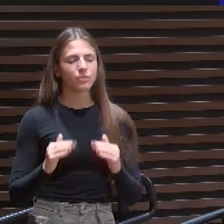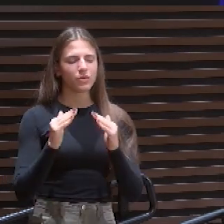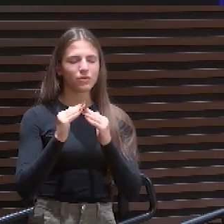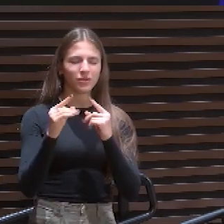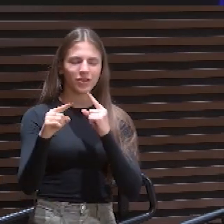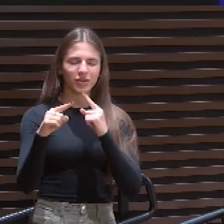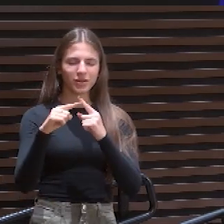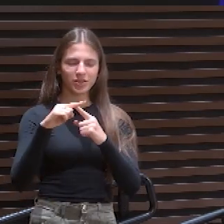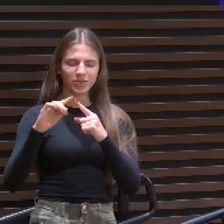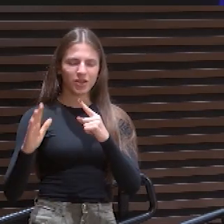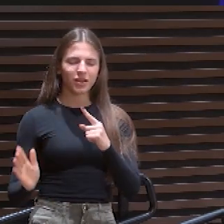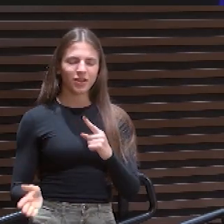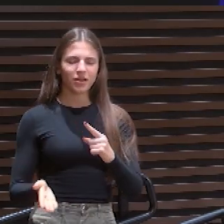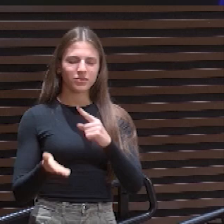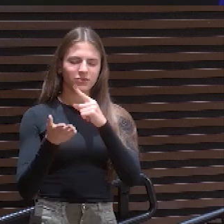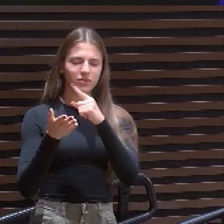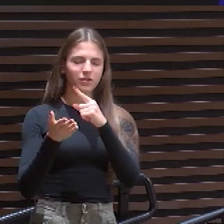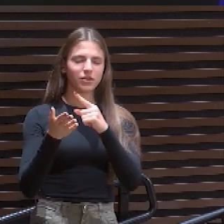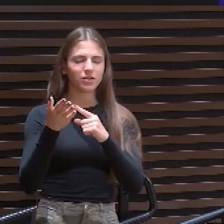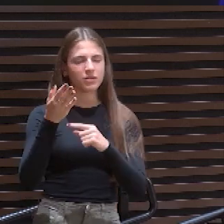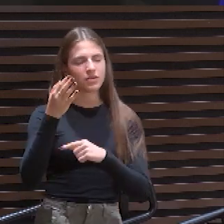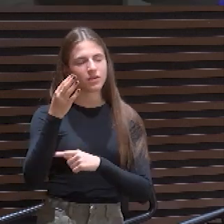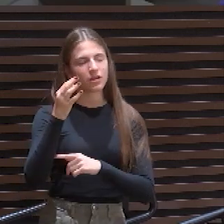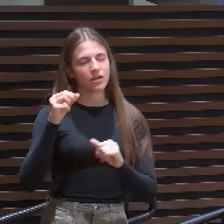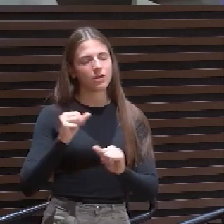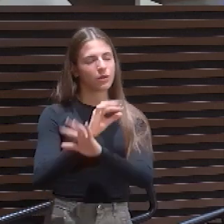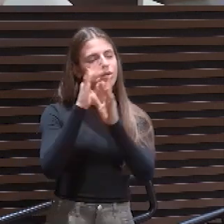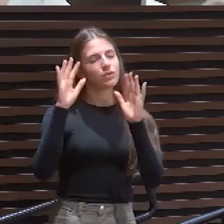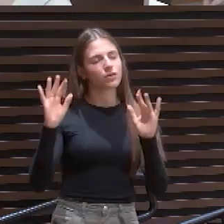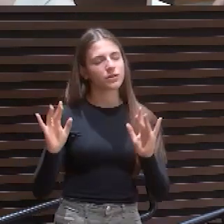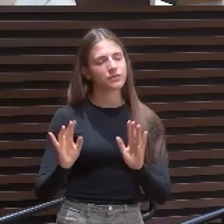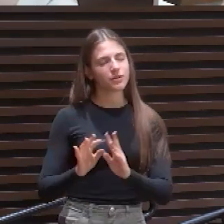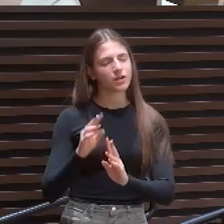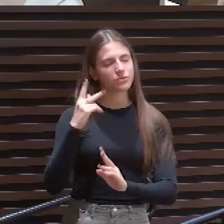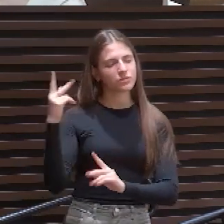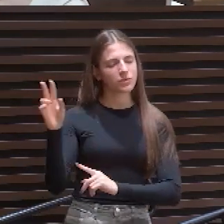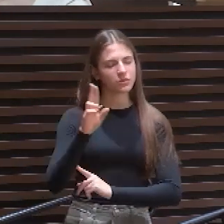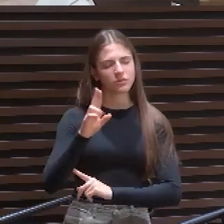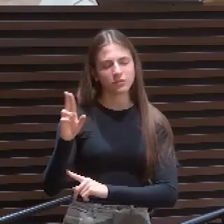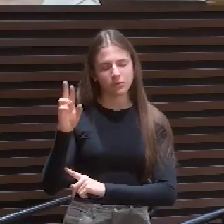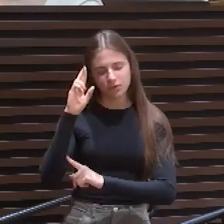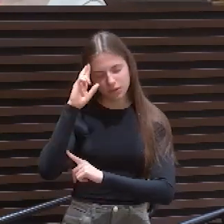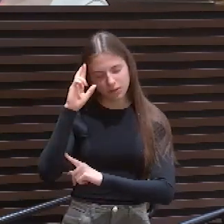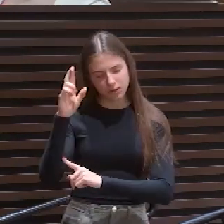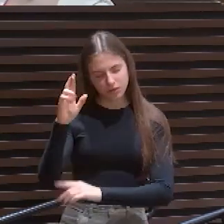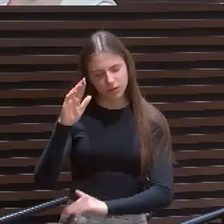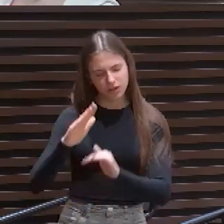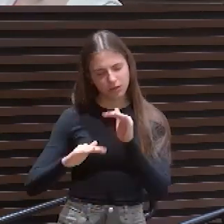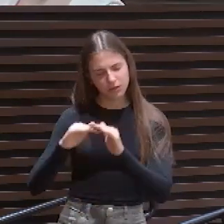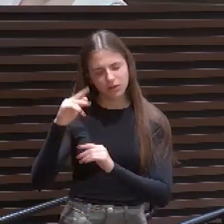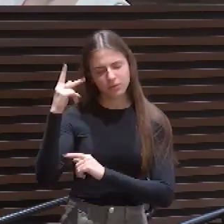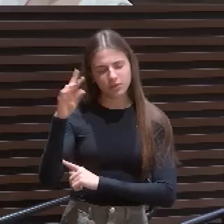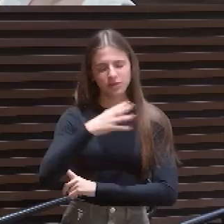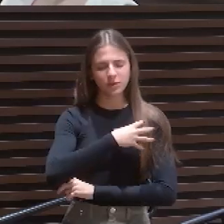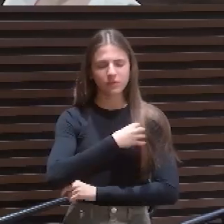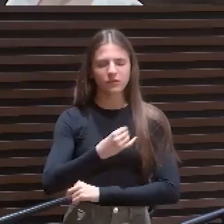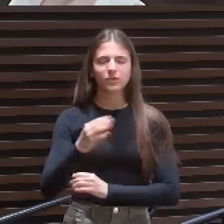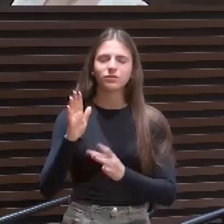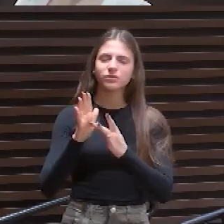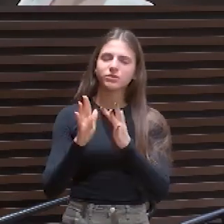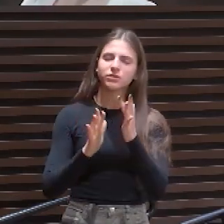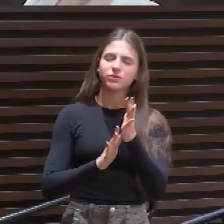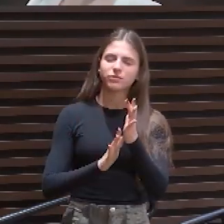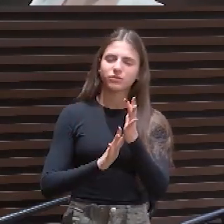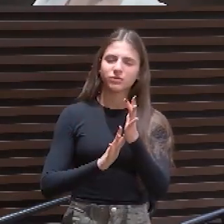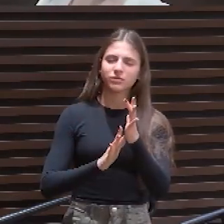seja edificada, Senhor. Seja glorificado o teu nome, Senhor. A obra do teu Filho Jesus e